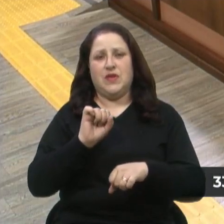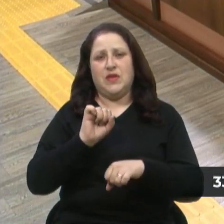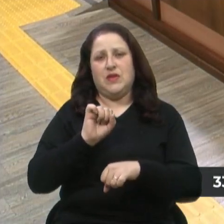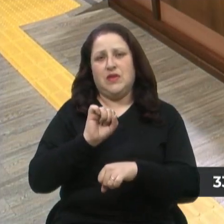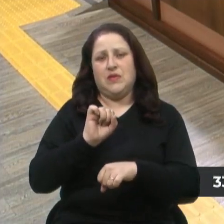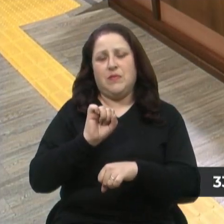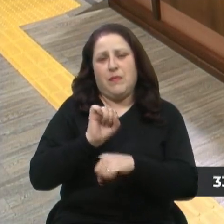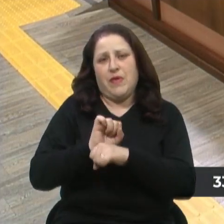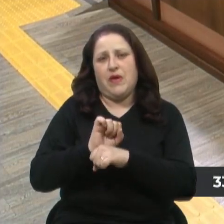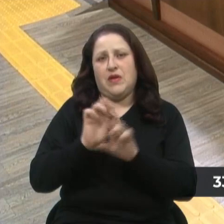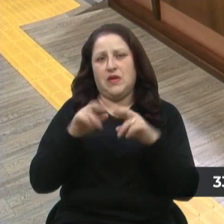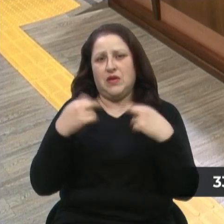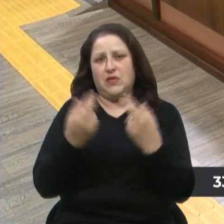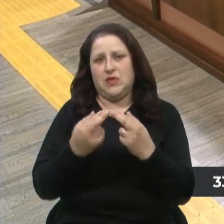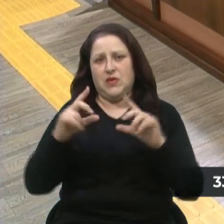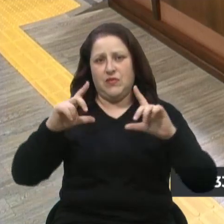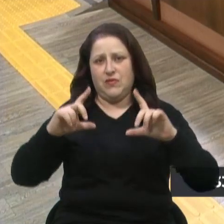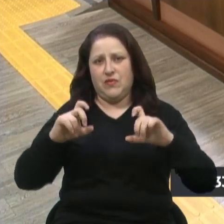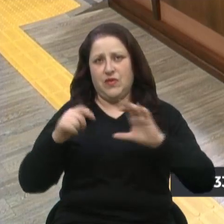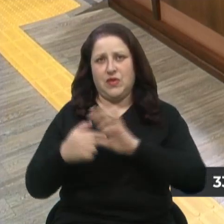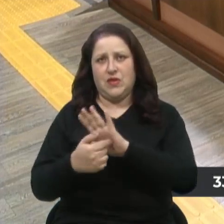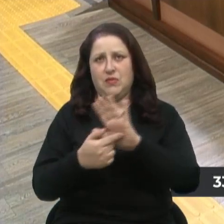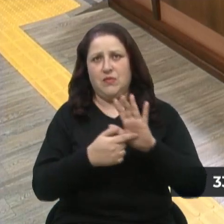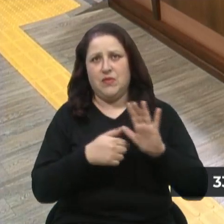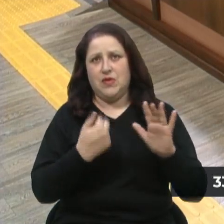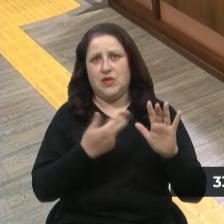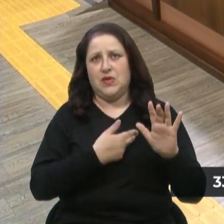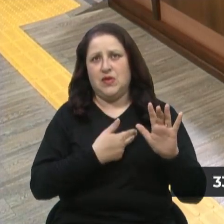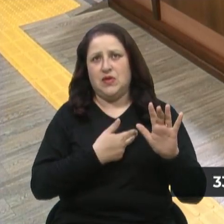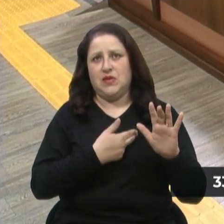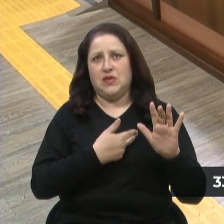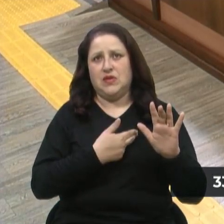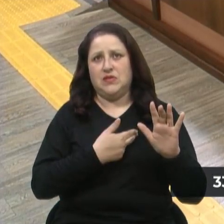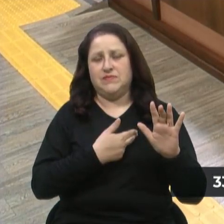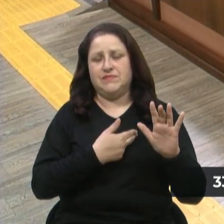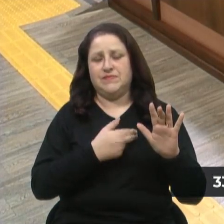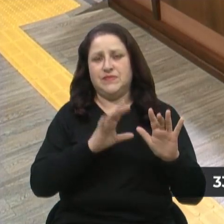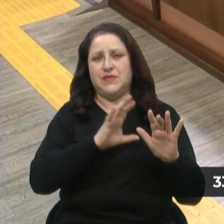momento, mostrando toda a nossa demonstração de